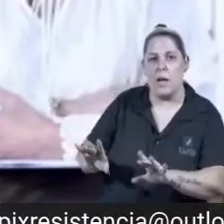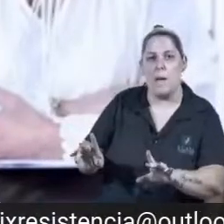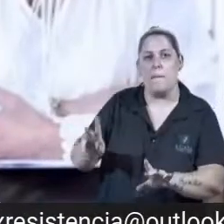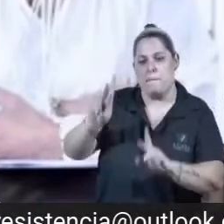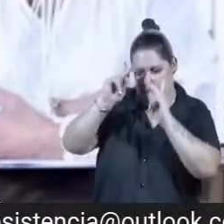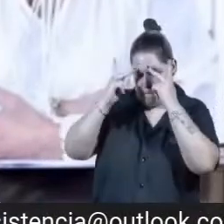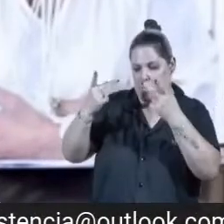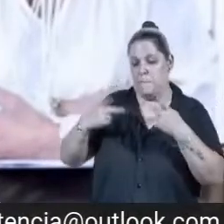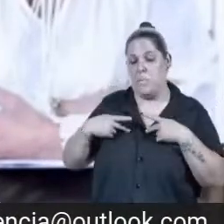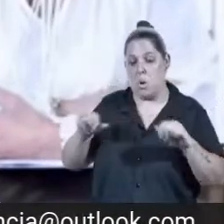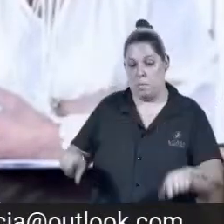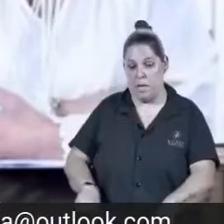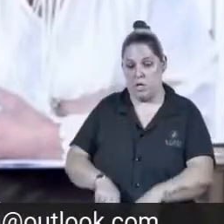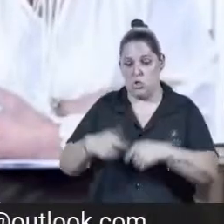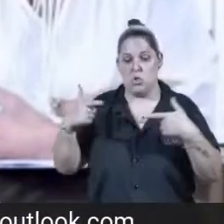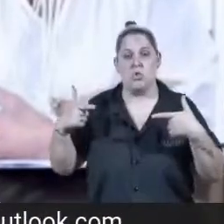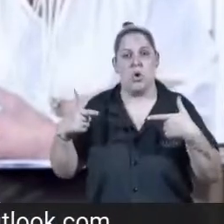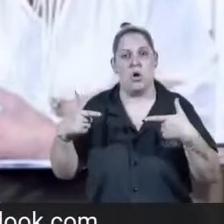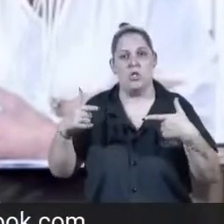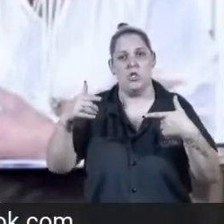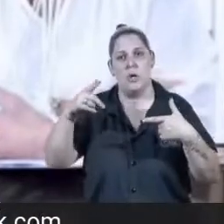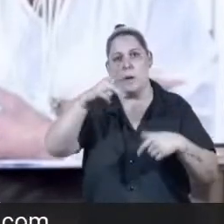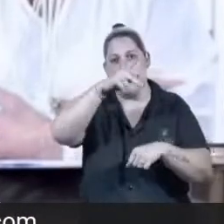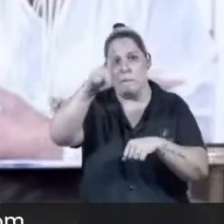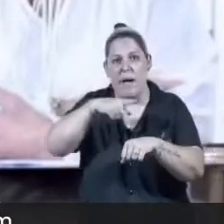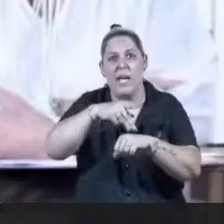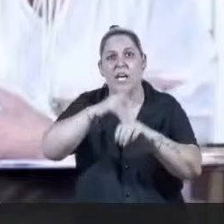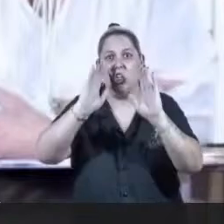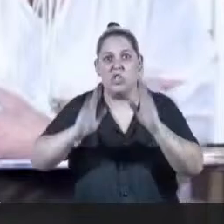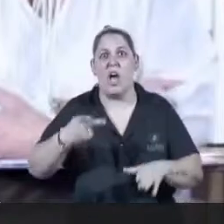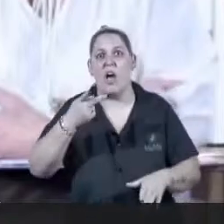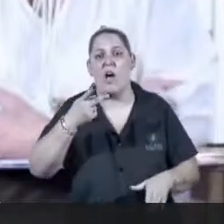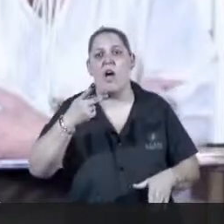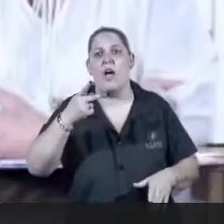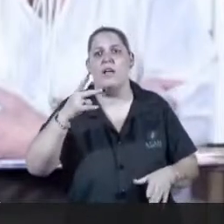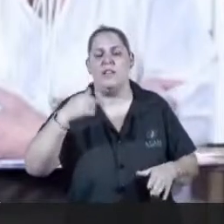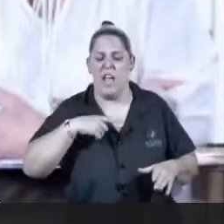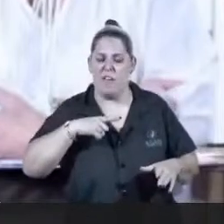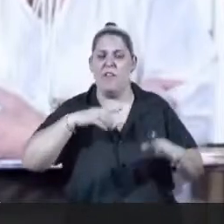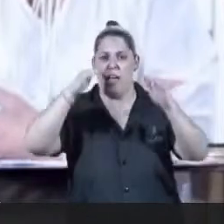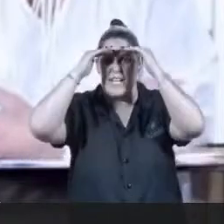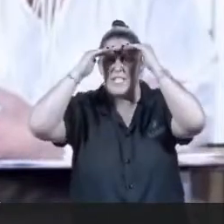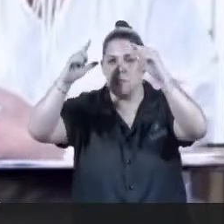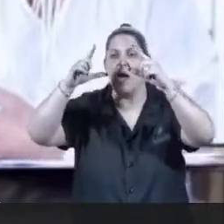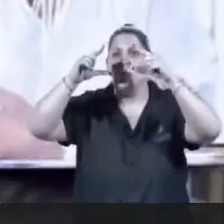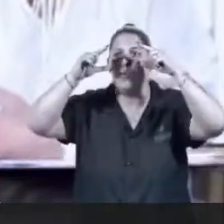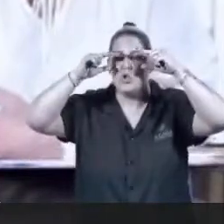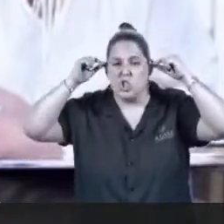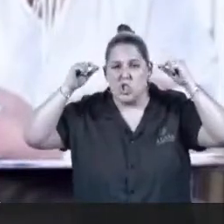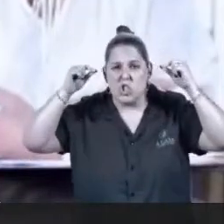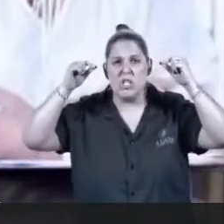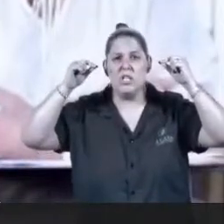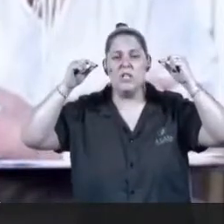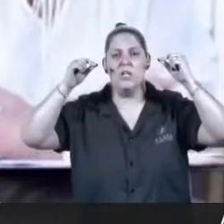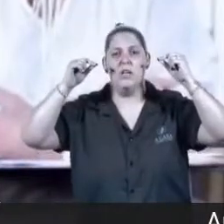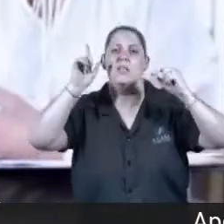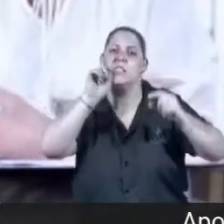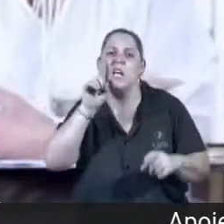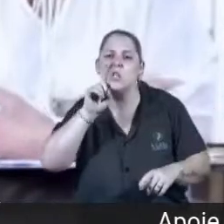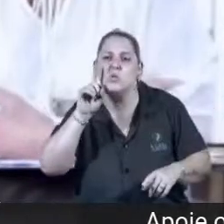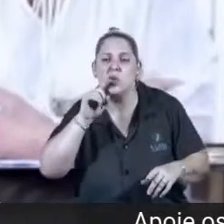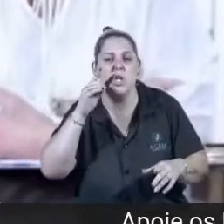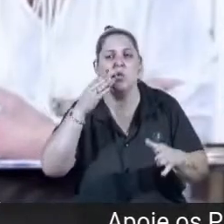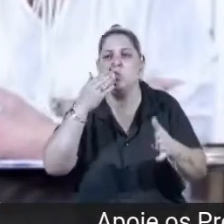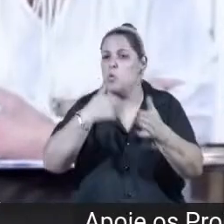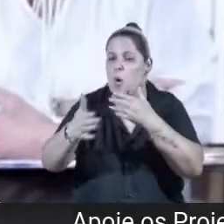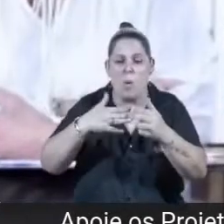mundial, um país que já foi respeitado da China, dos Estados Unidos, da Argentina, da Bolívia, do Uruguai, do Paraguai, da ilha mais